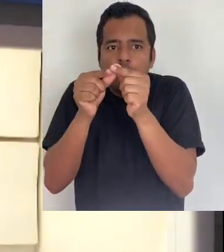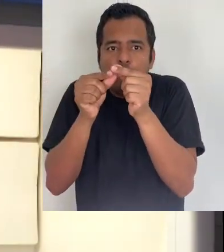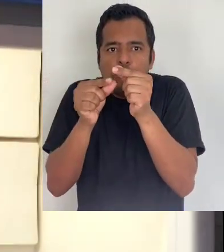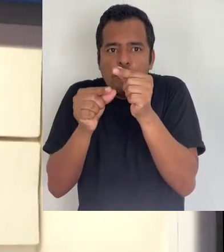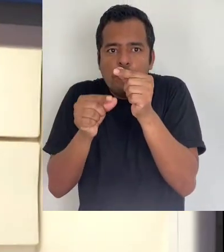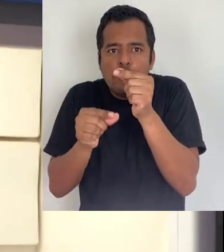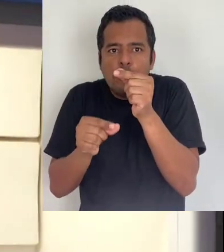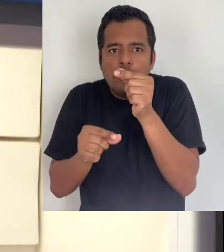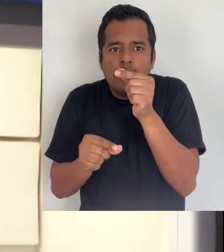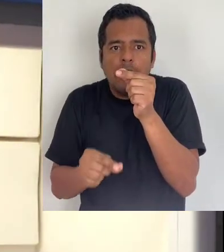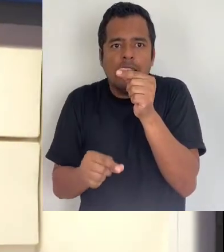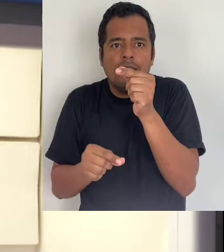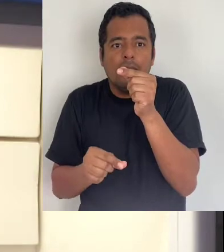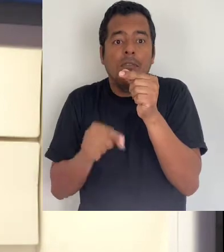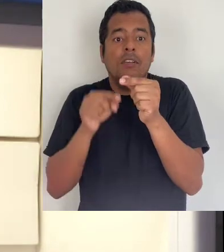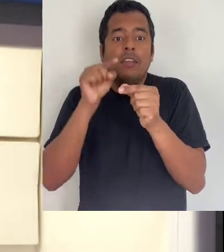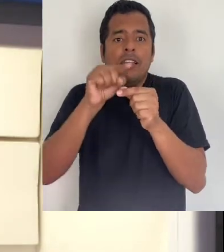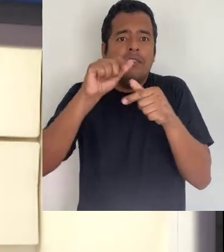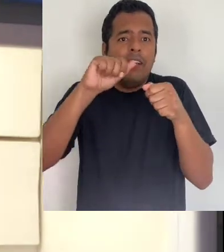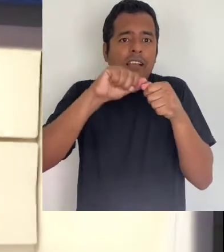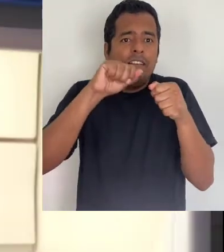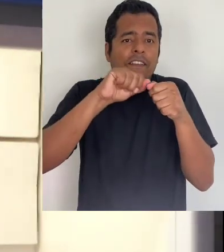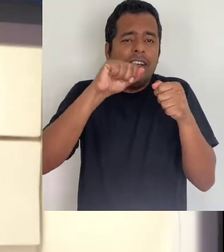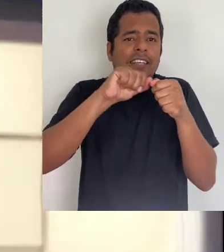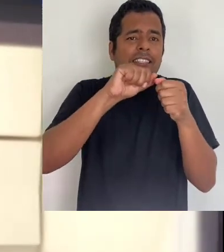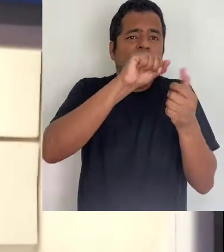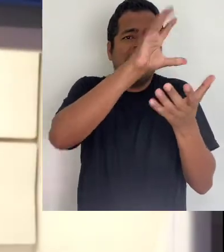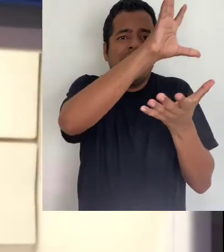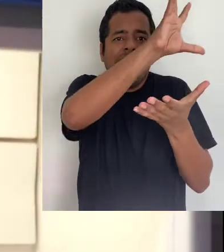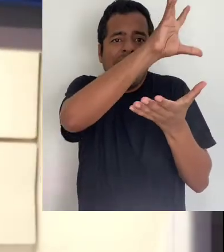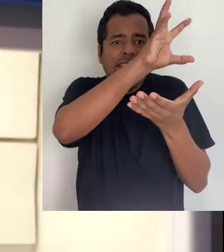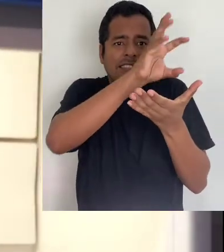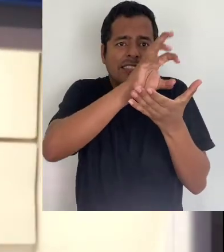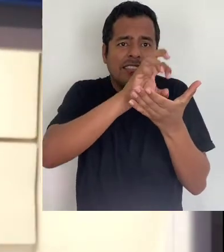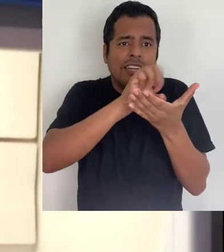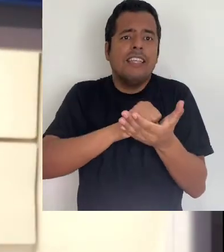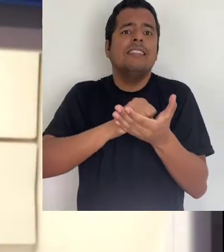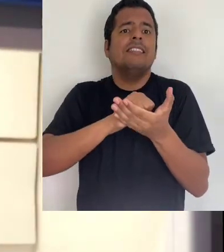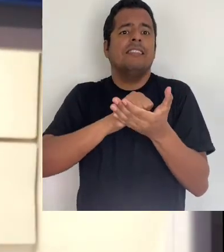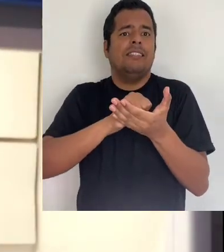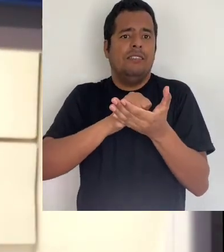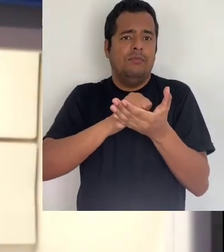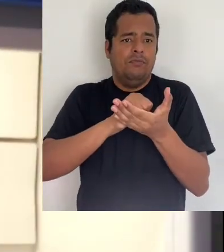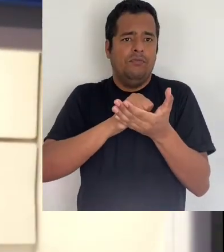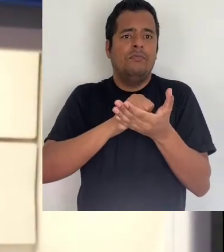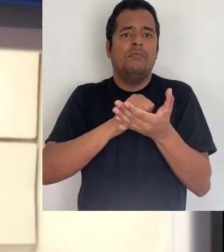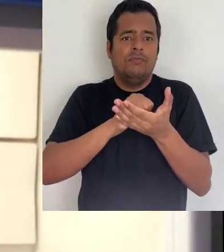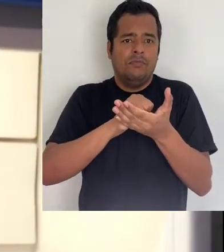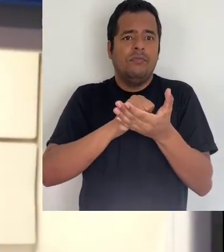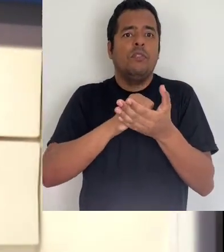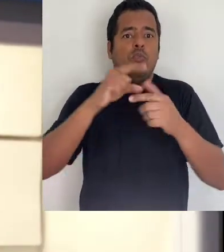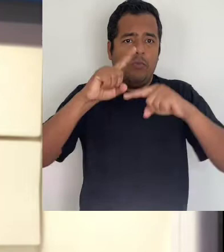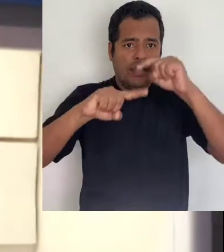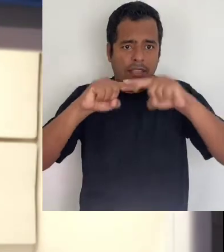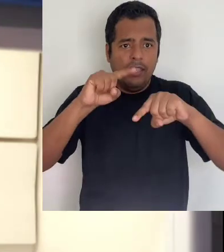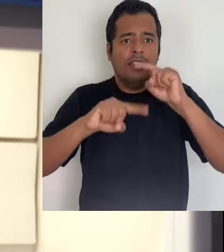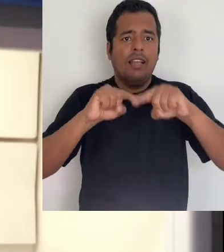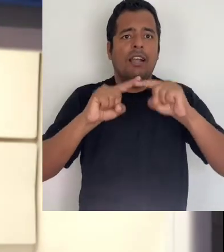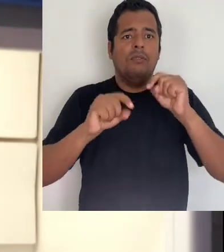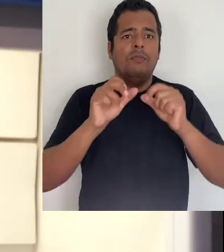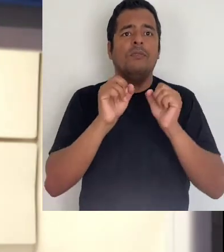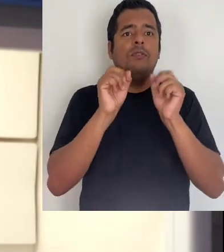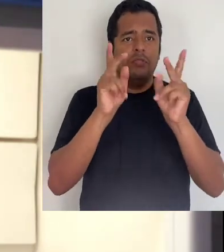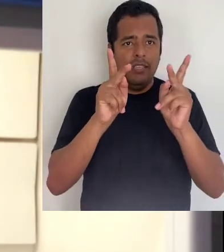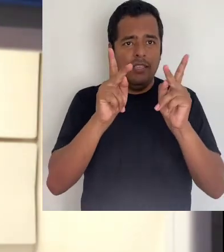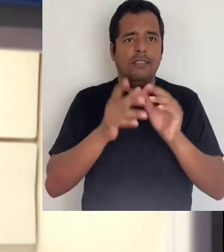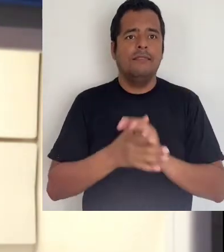de separação, certo? Ao qual iremos fazer a extração da fase orgânica do material, ok?